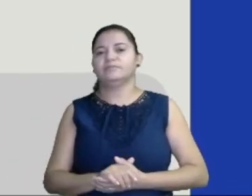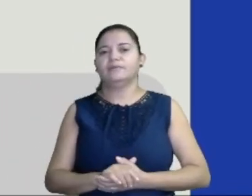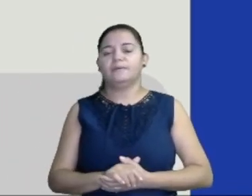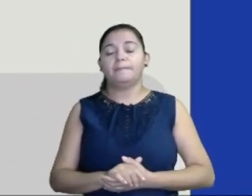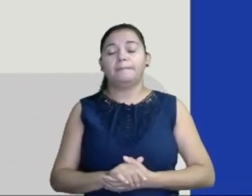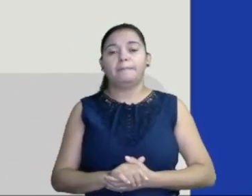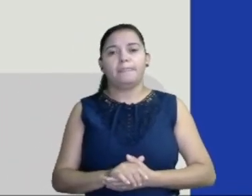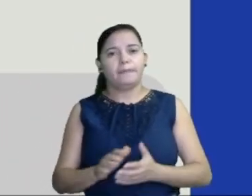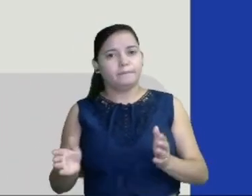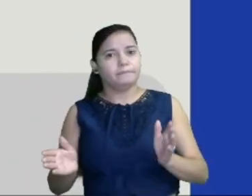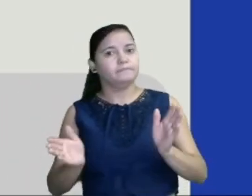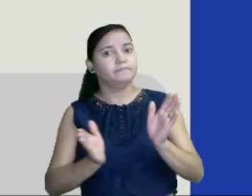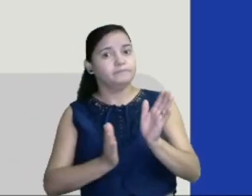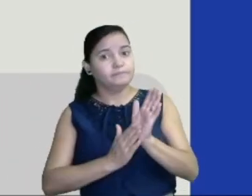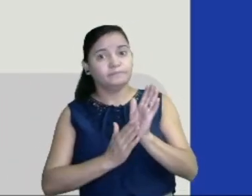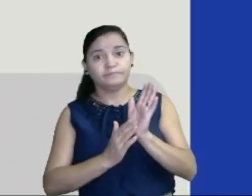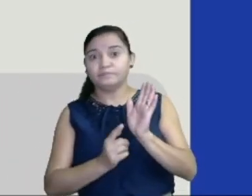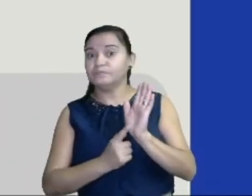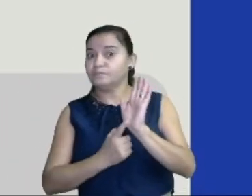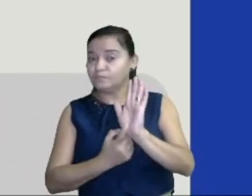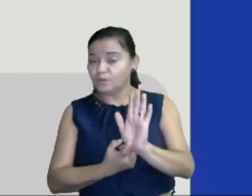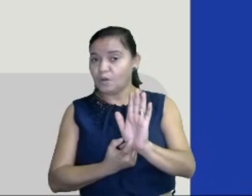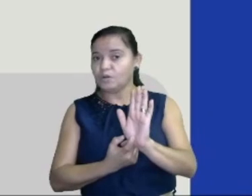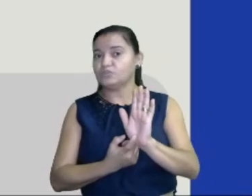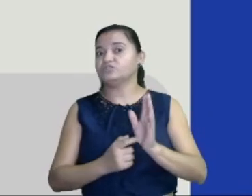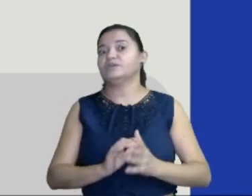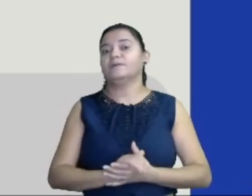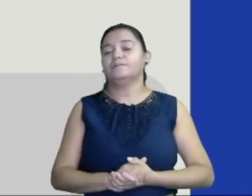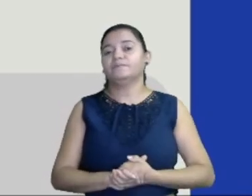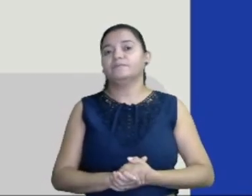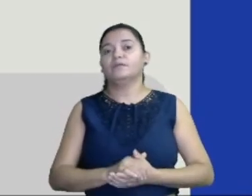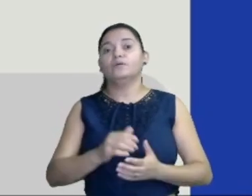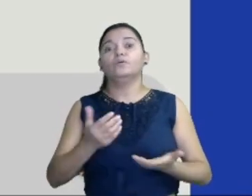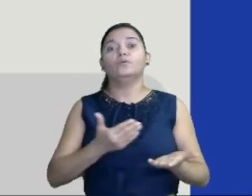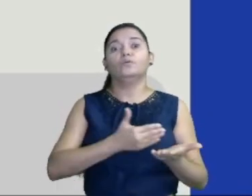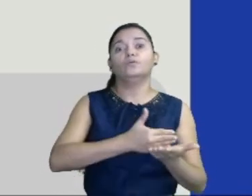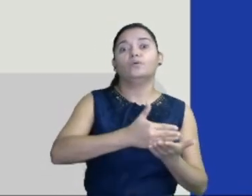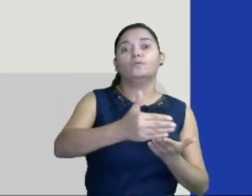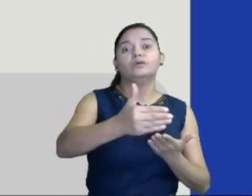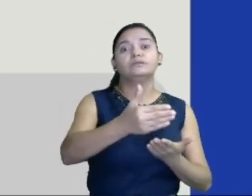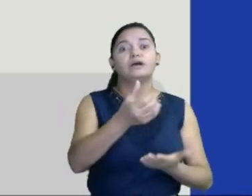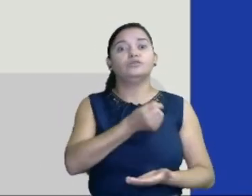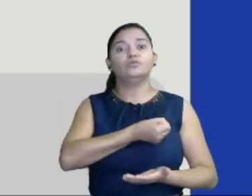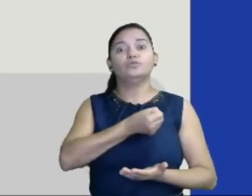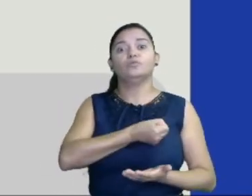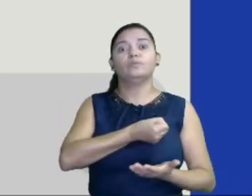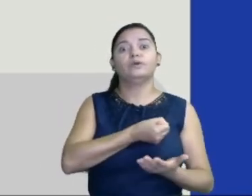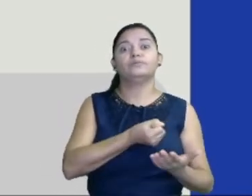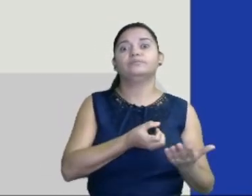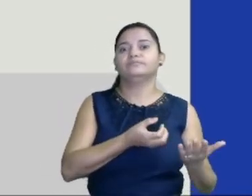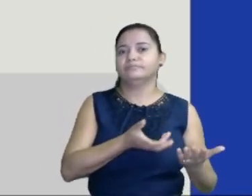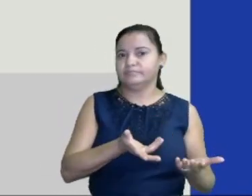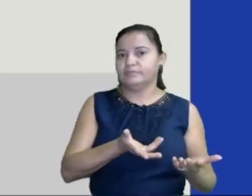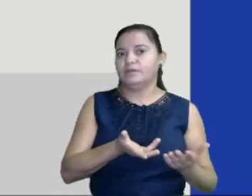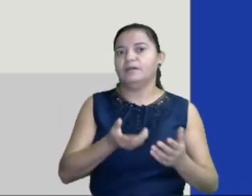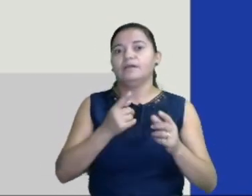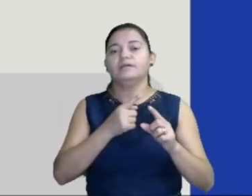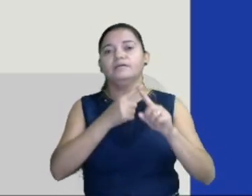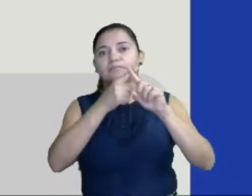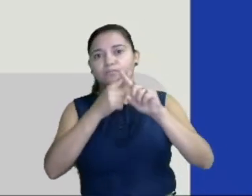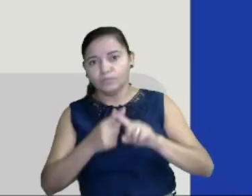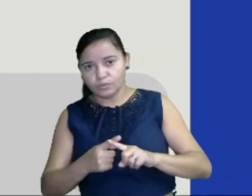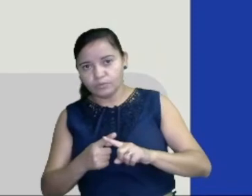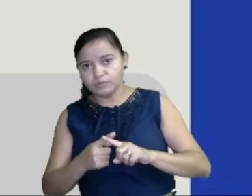qualquer esse número que eu estou original no múltiplo né É E